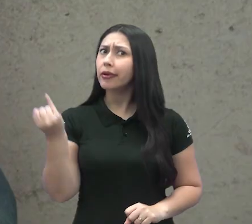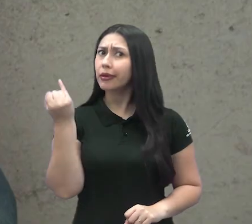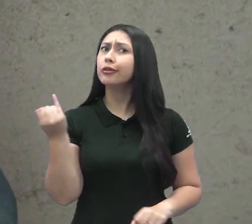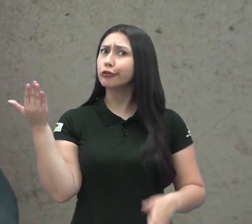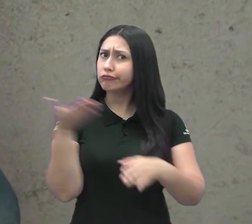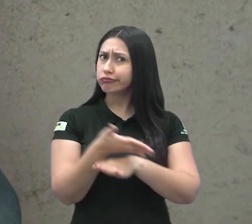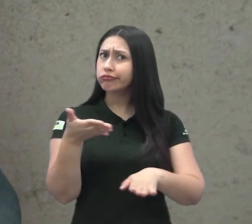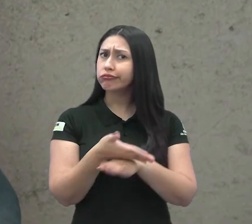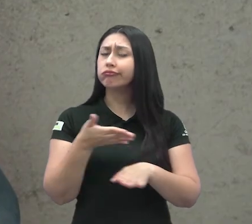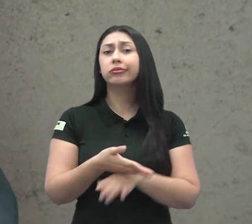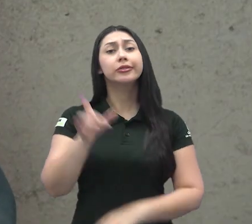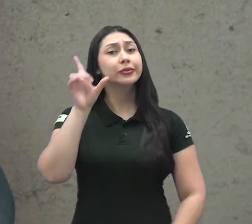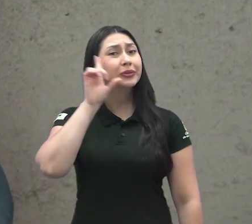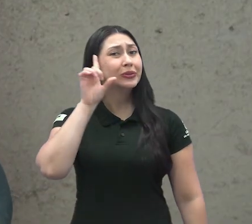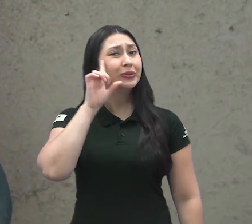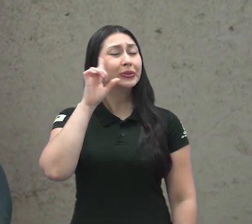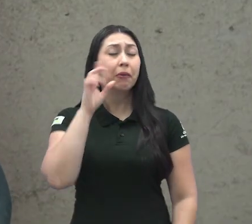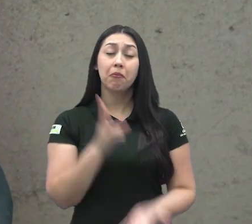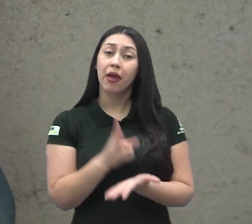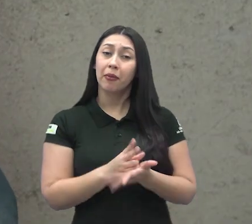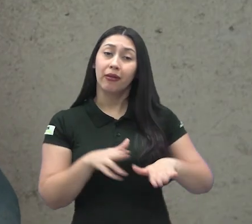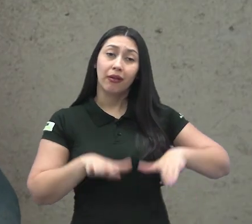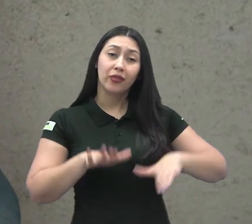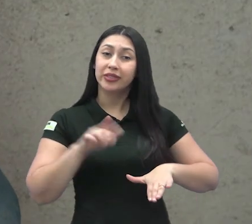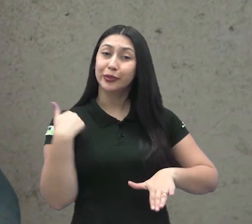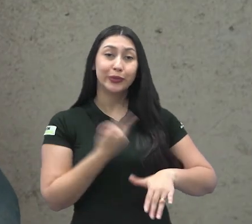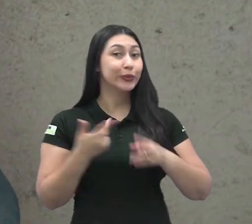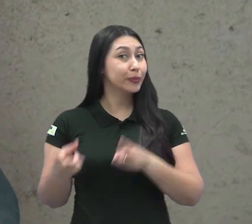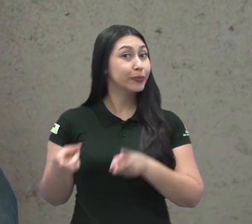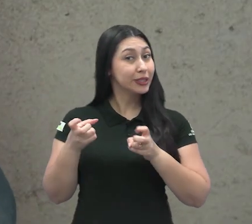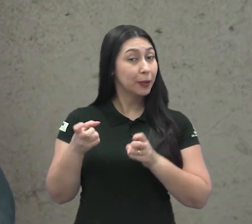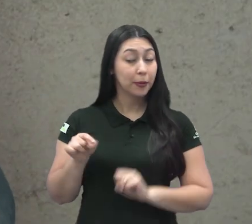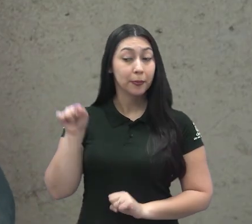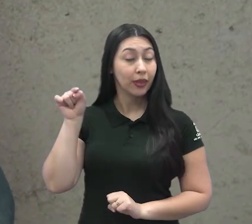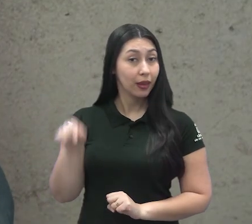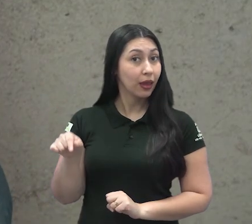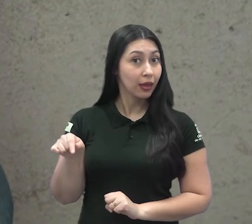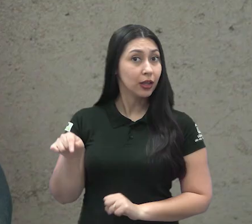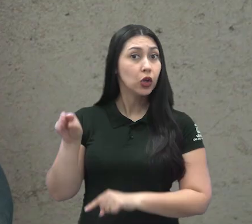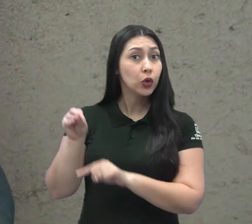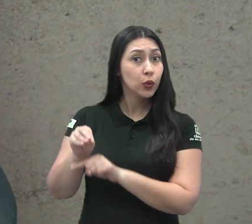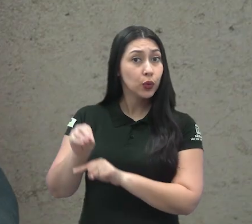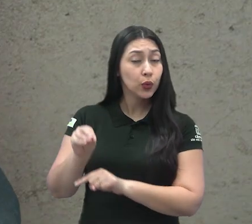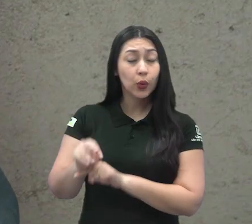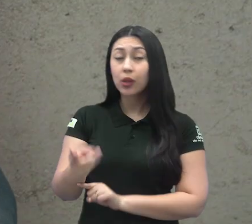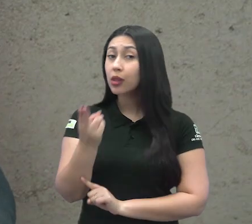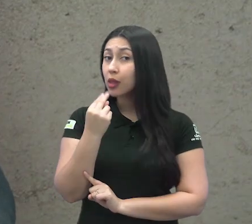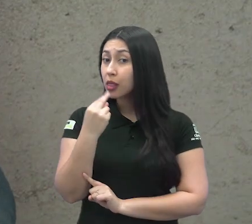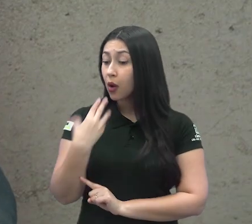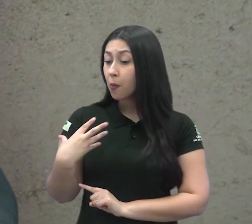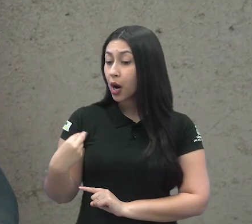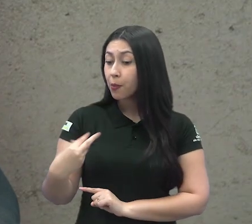presente no nosso dia a dia do que a gente imagina, viu? O zootecnista, quem cuida da nutrição,